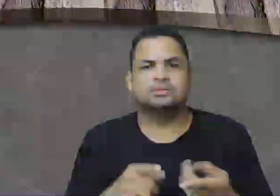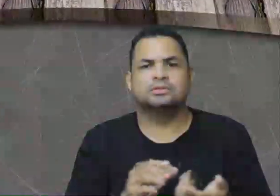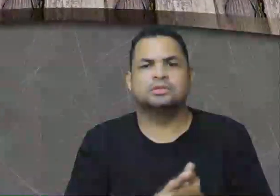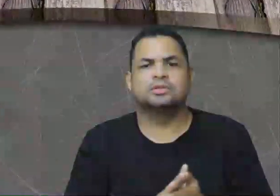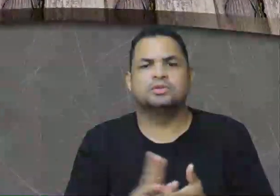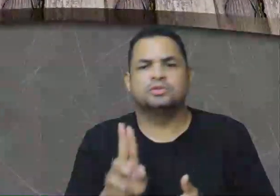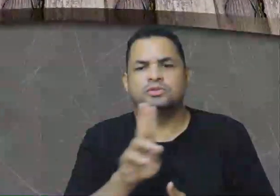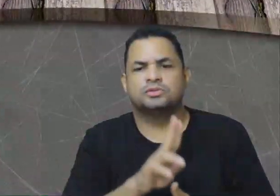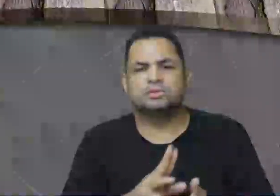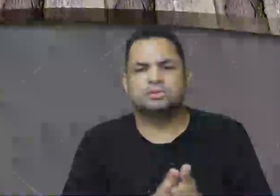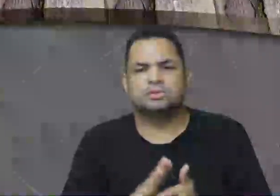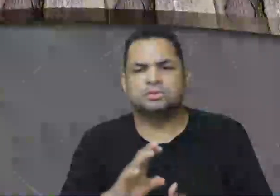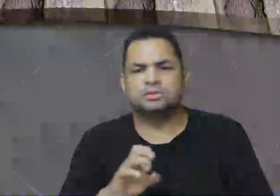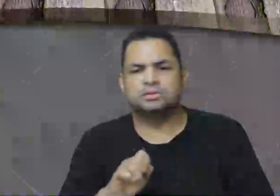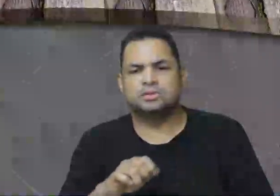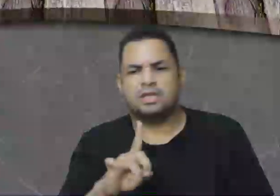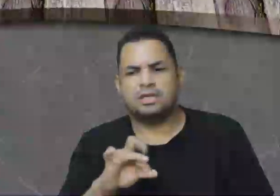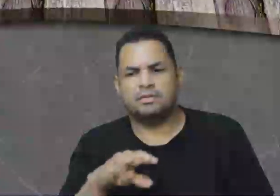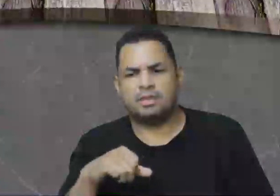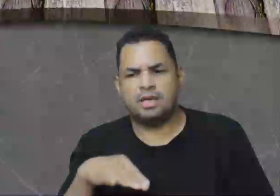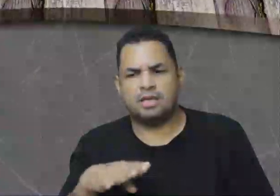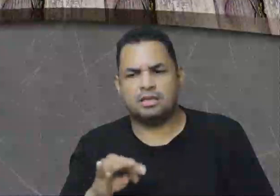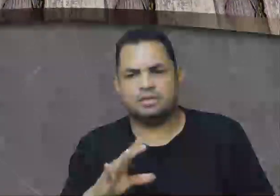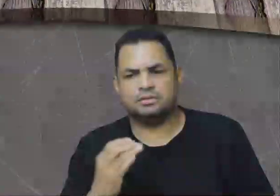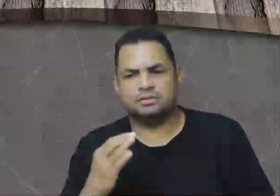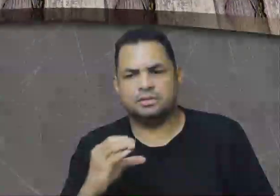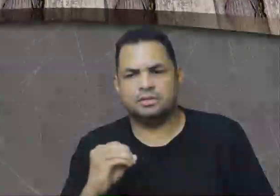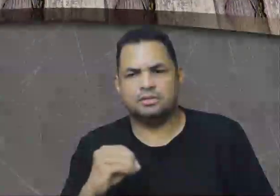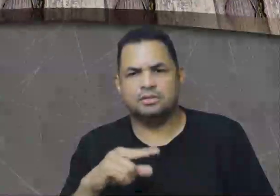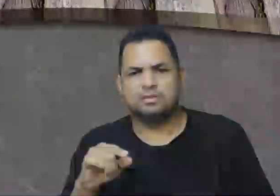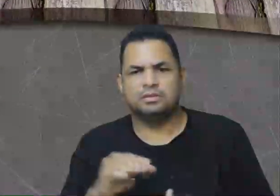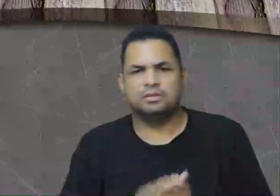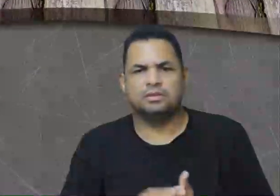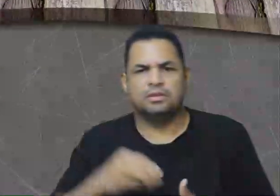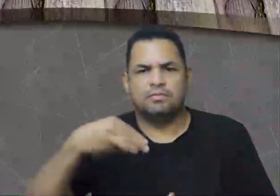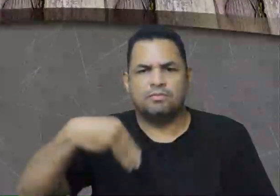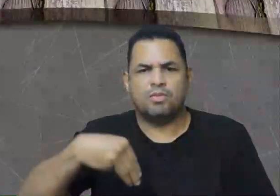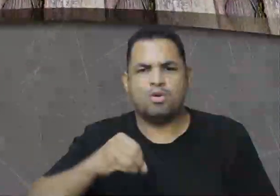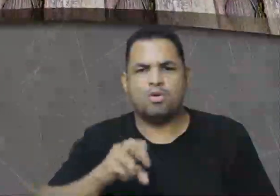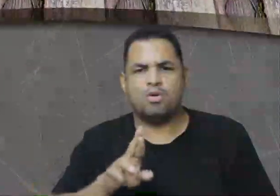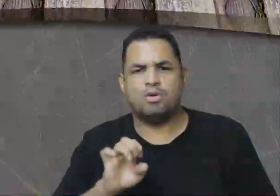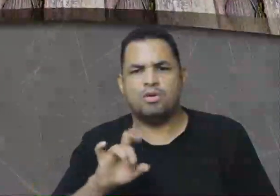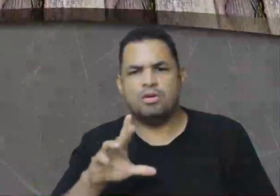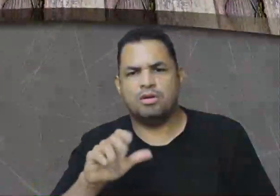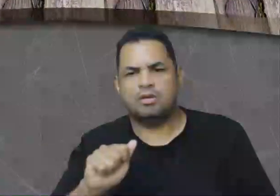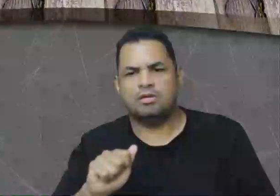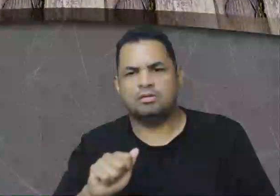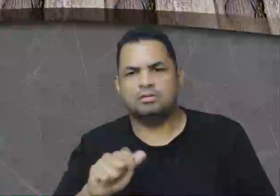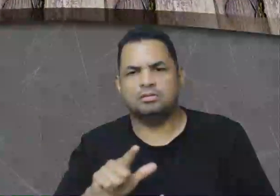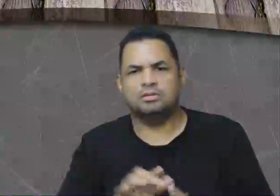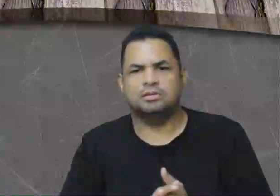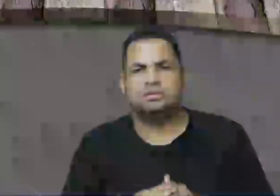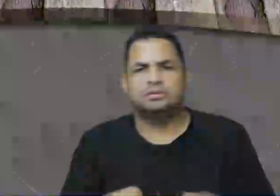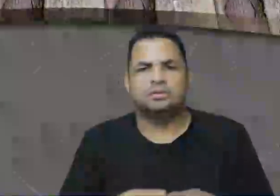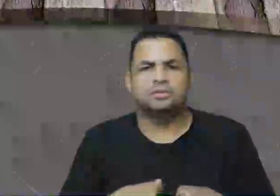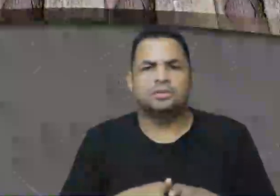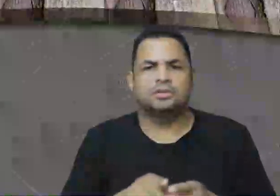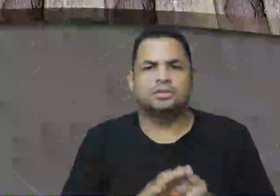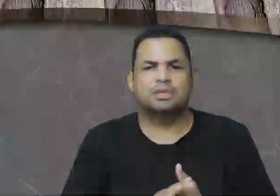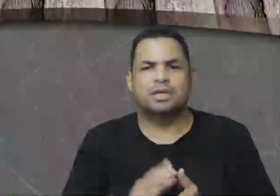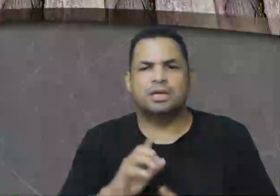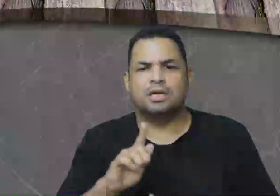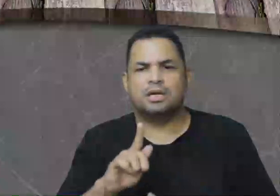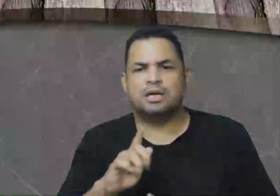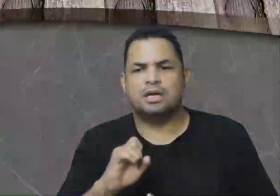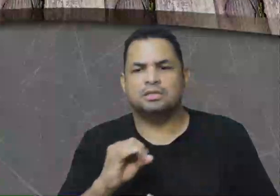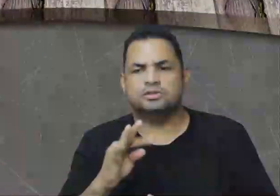segmentação, a gente viu que a questão da mórula, a gente viu a questão da gastrulação, a gente viu